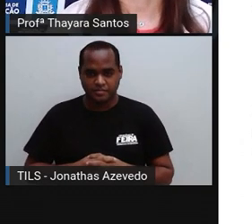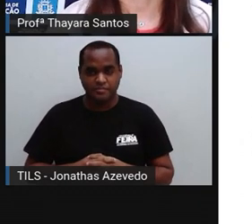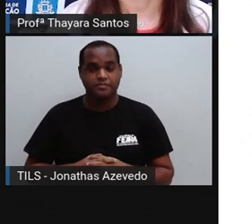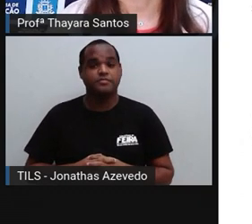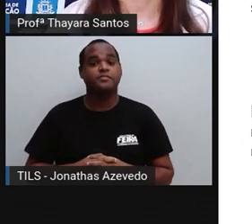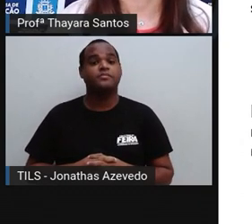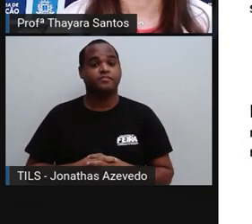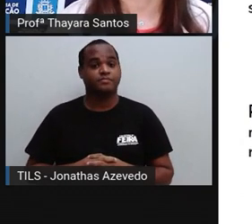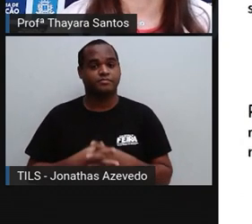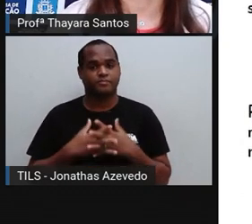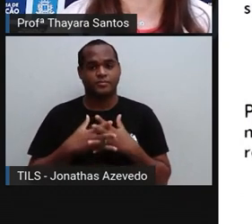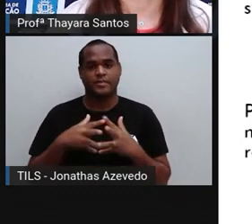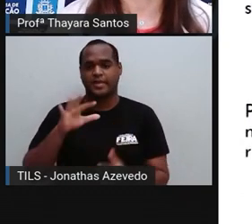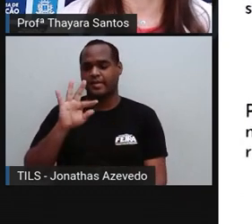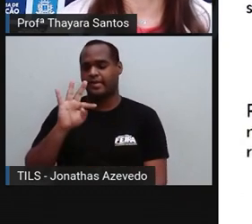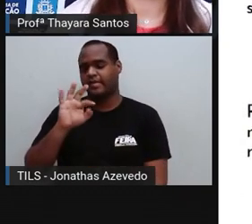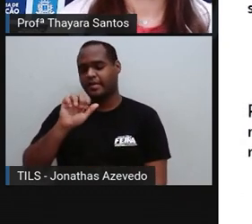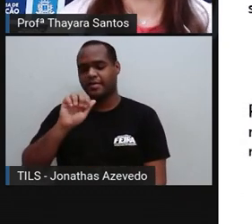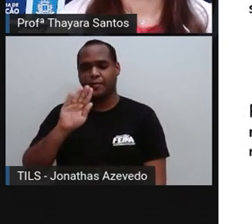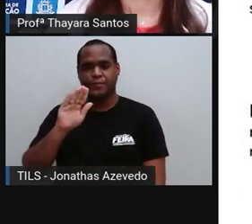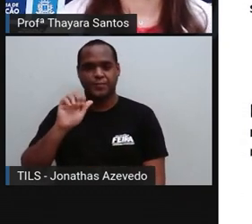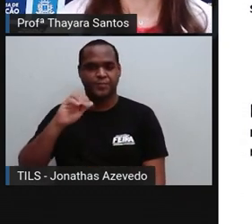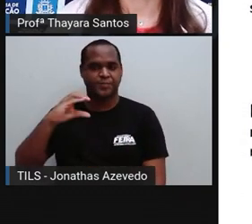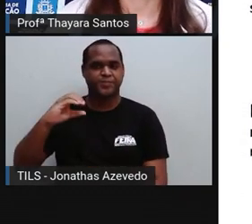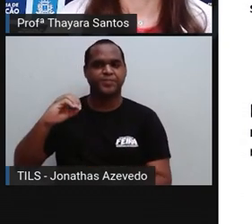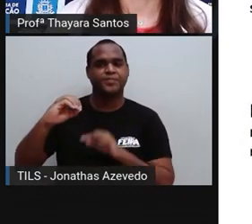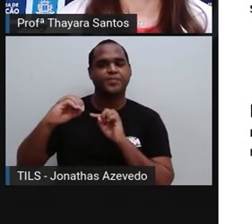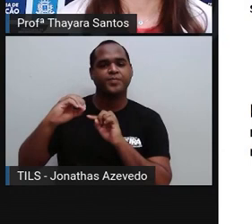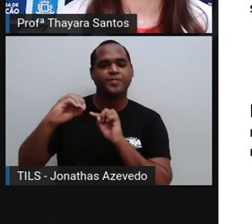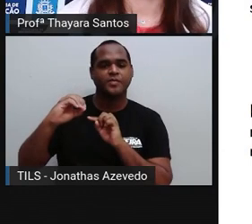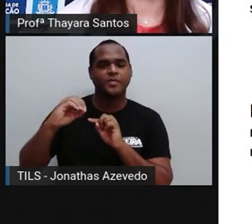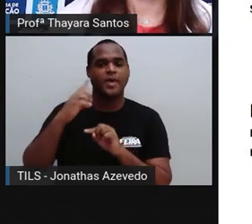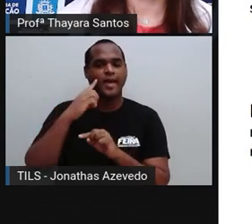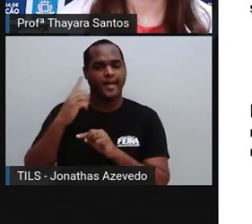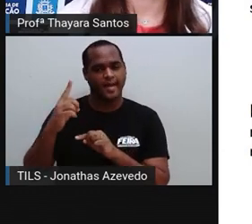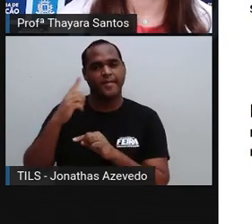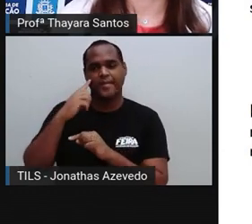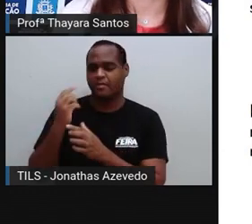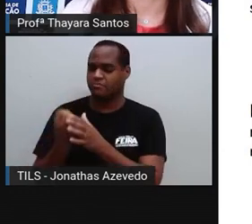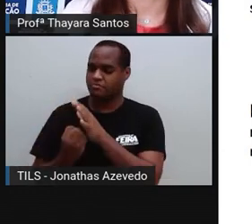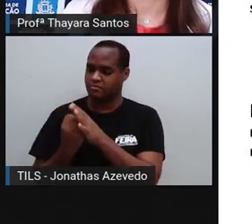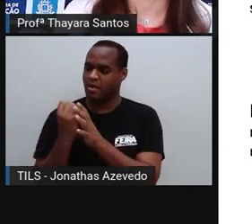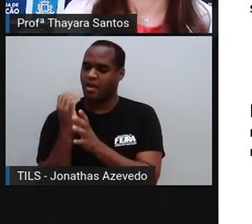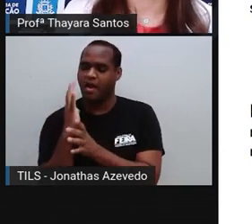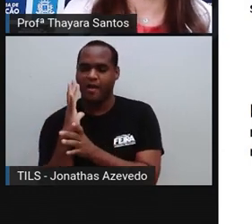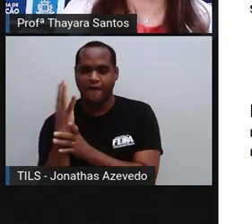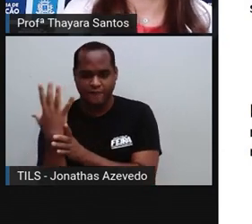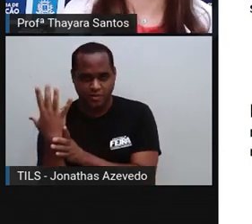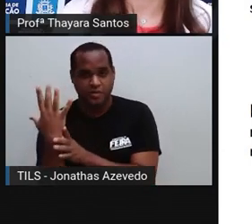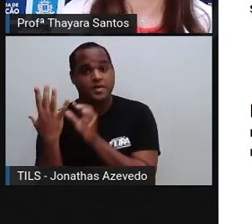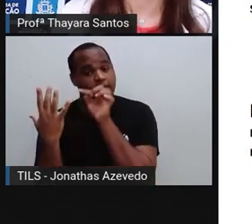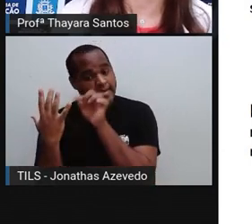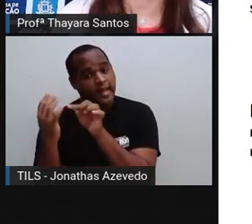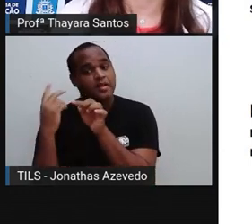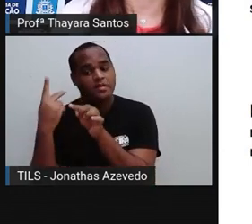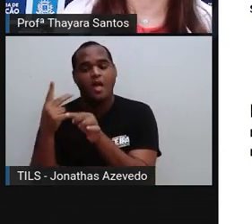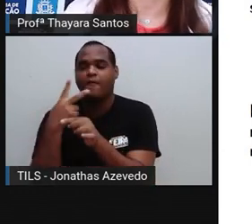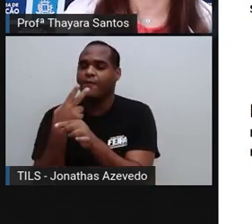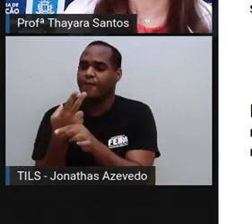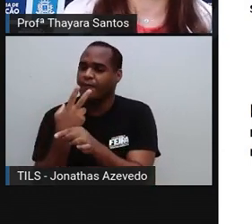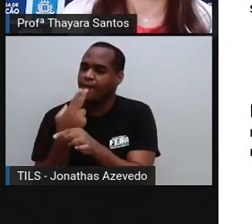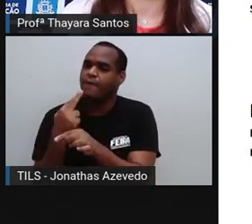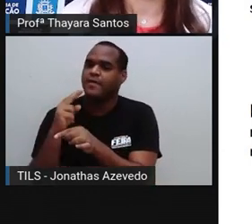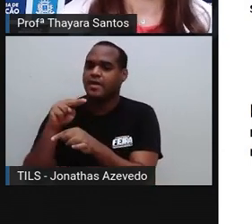Agora vamos falar um pouquinho sobre o tabaco. O tabaco é uma planta da qual é fabricada o cigarro e é extraída